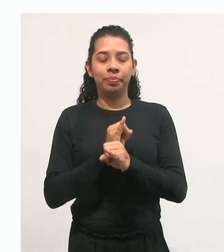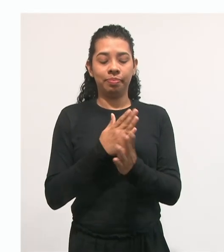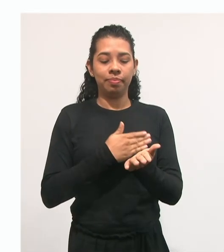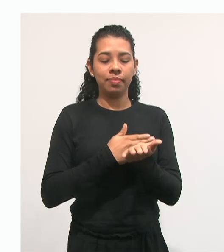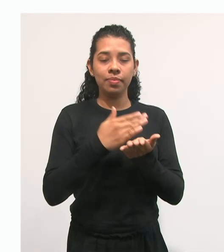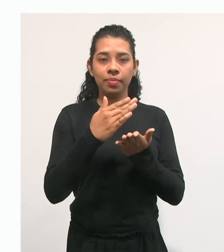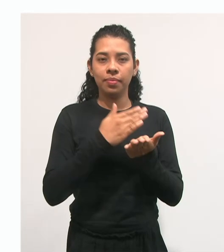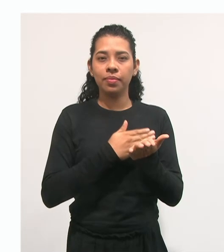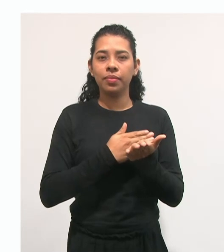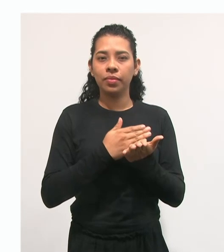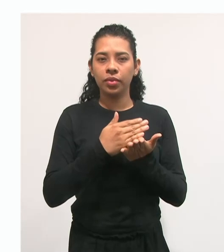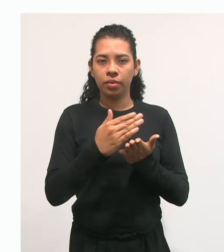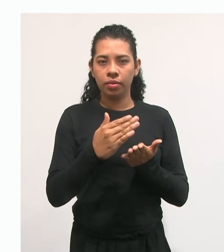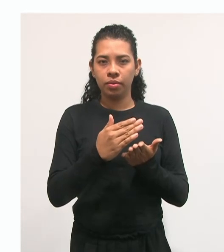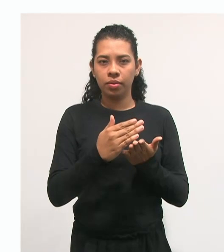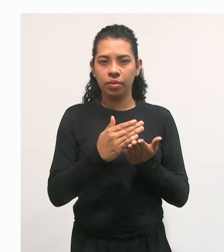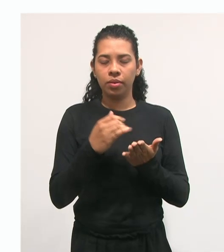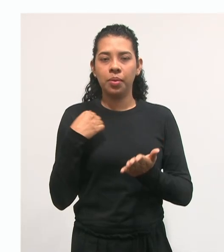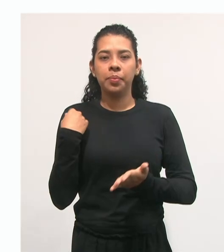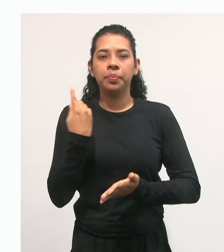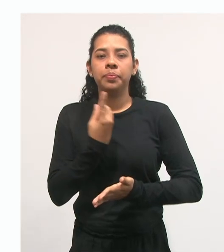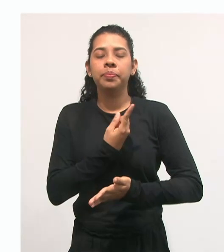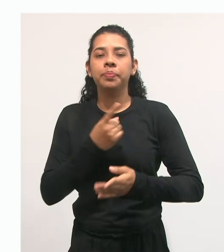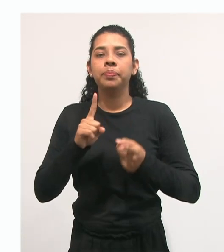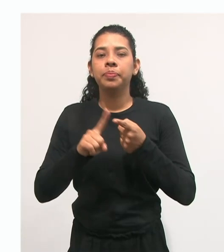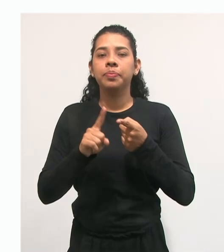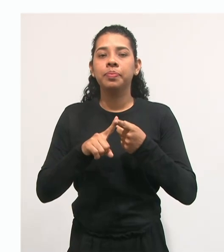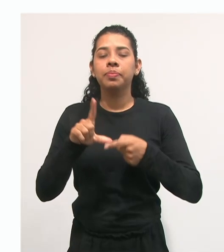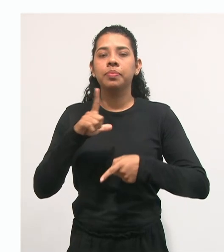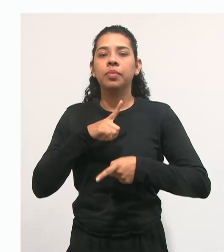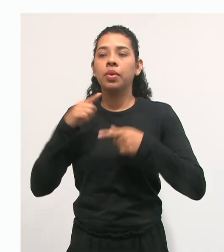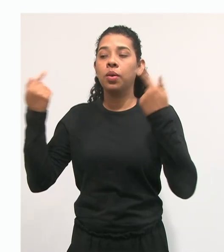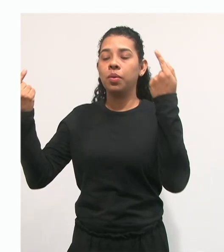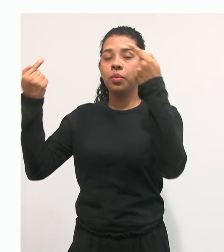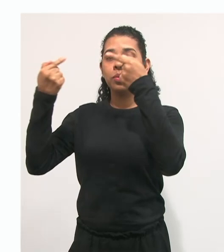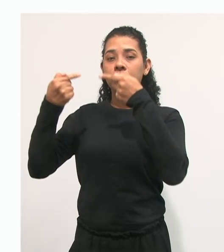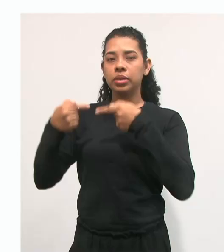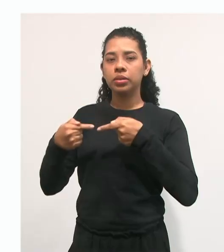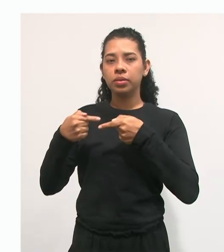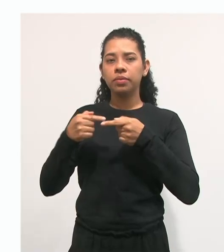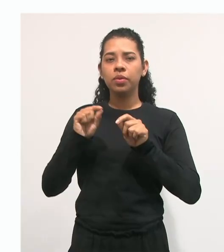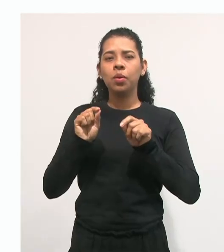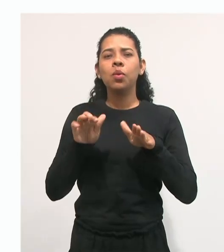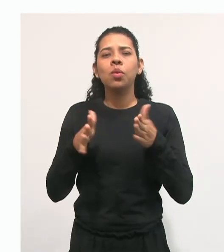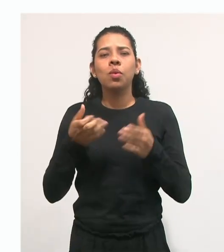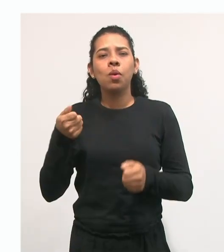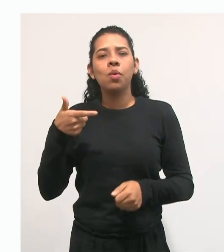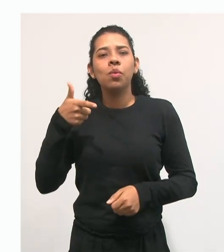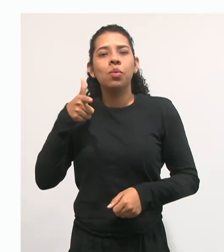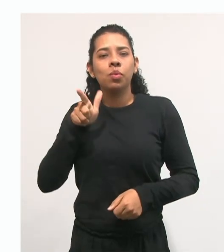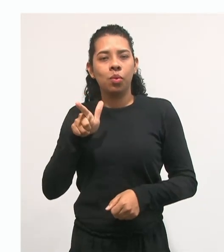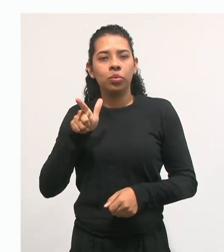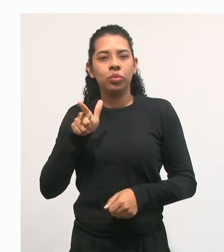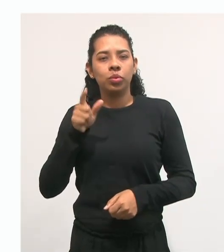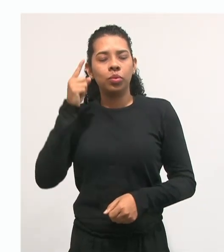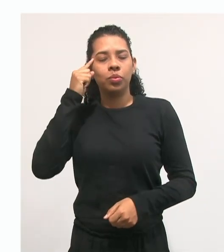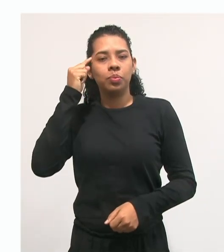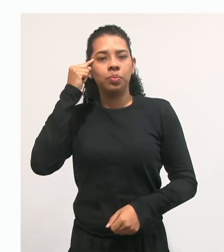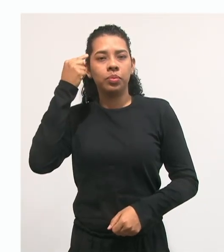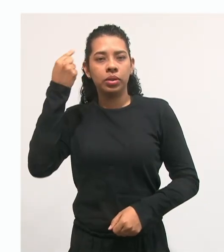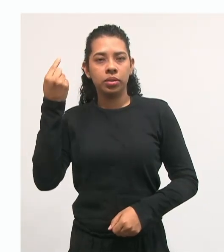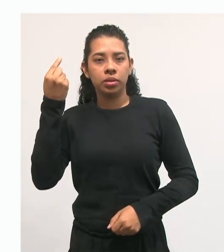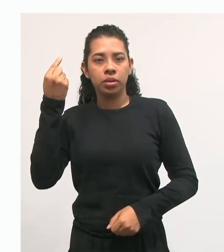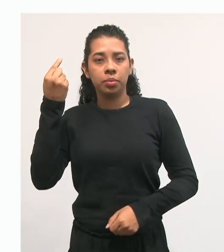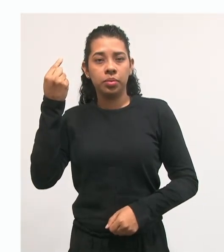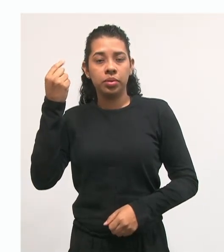aqui, a gente também tem um outro desafio. Qual é o outro desafio que a gente tem quando pensamos as TICs? Que é possibilitar que